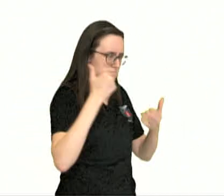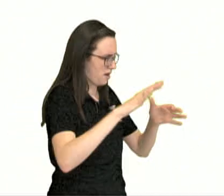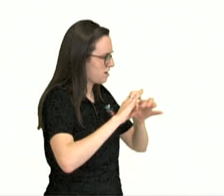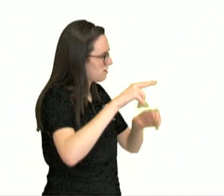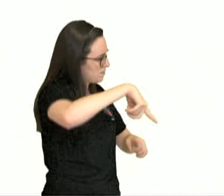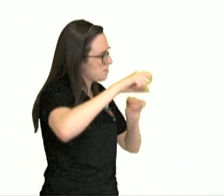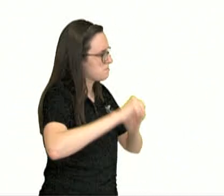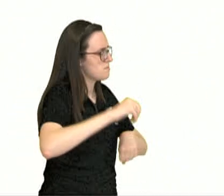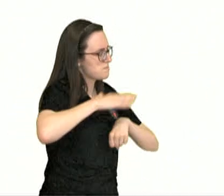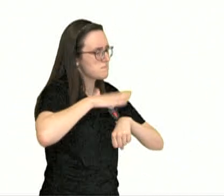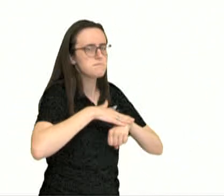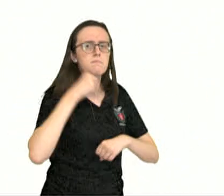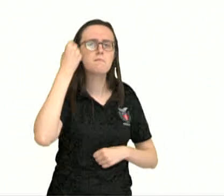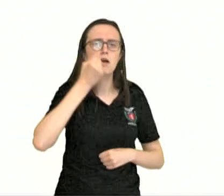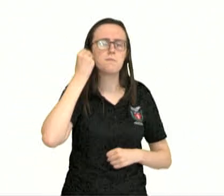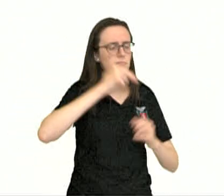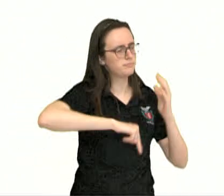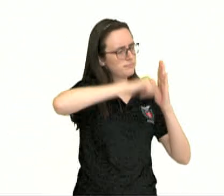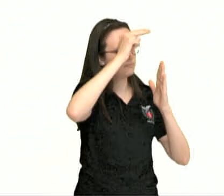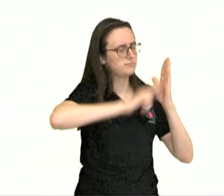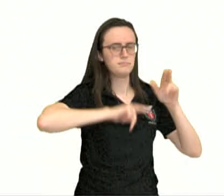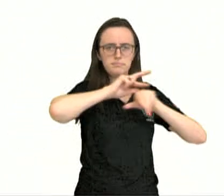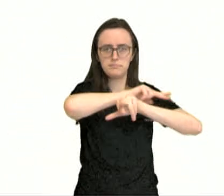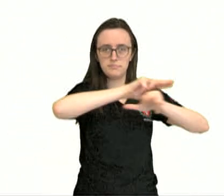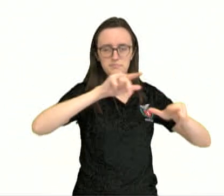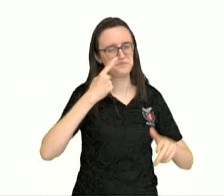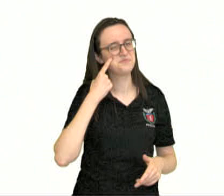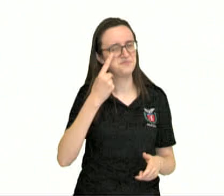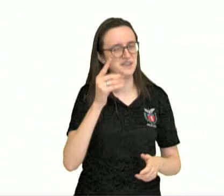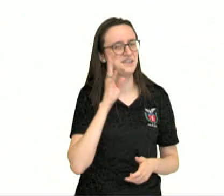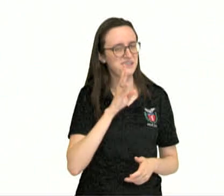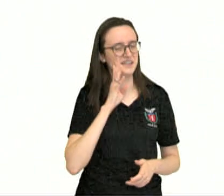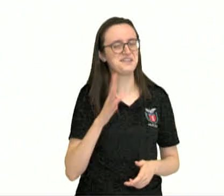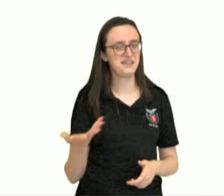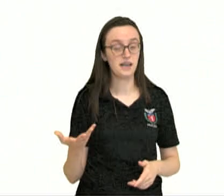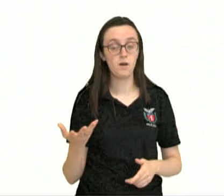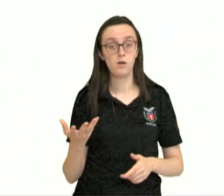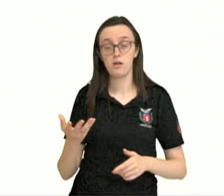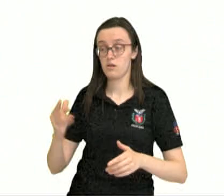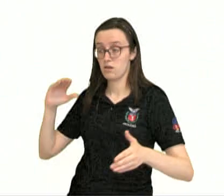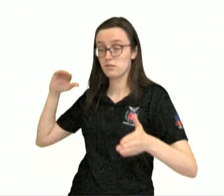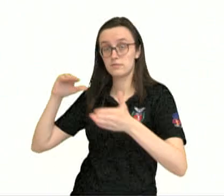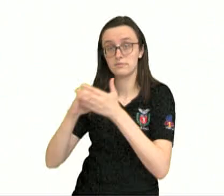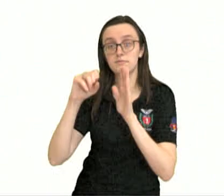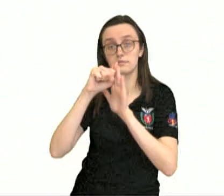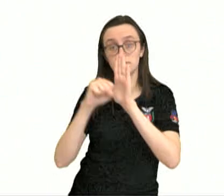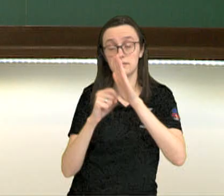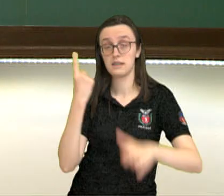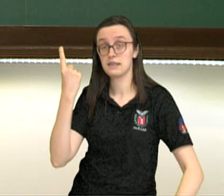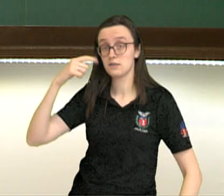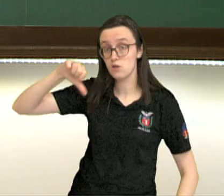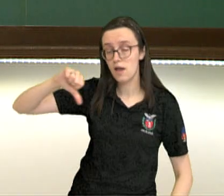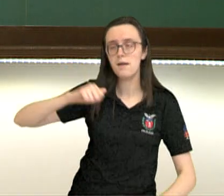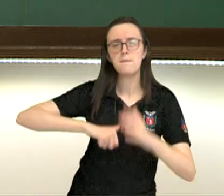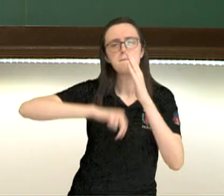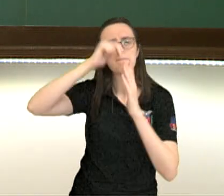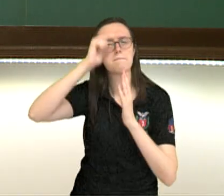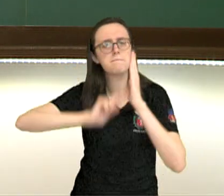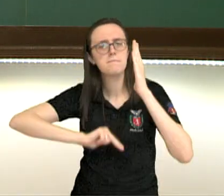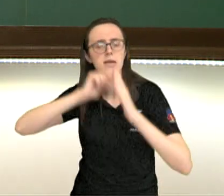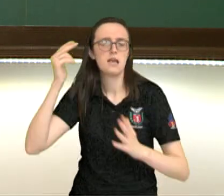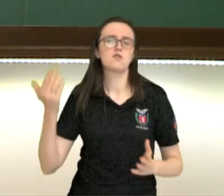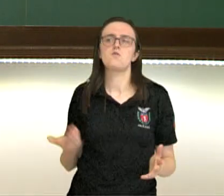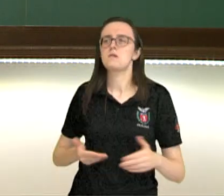arte e buscarem a experimentação Então olha que legal é até o século 19 os pintores